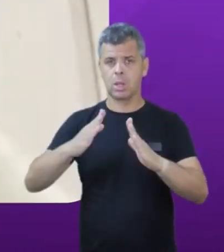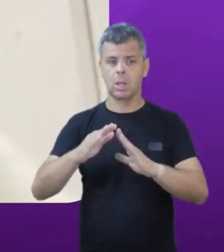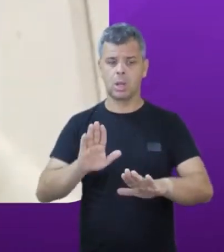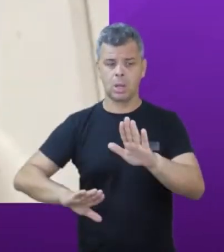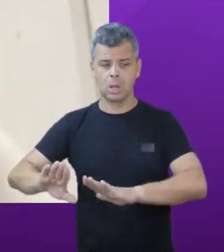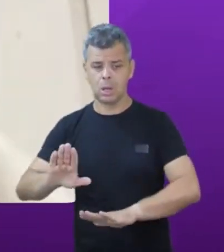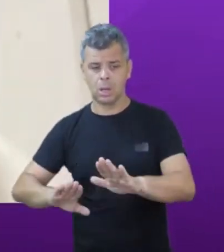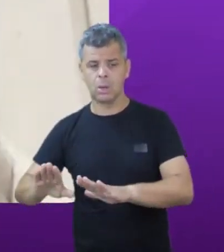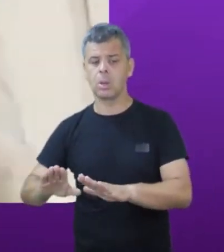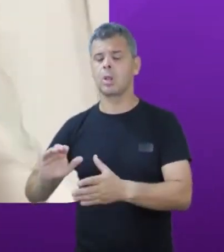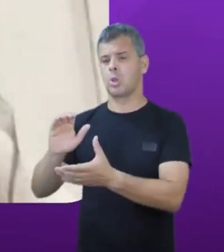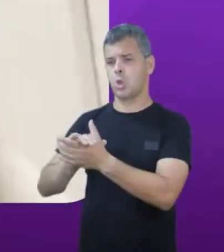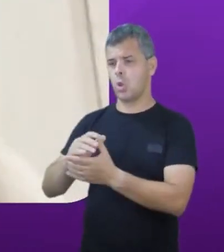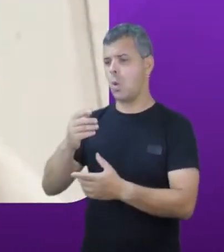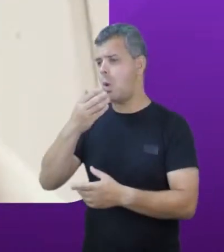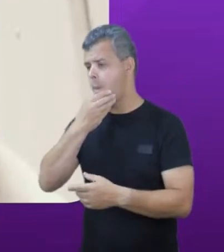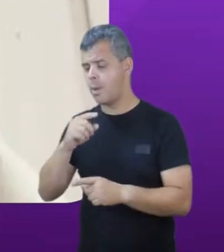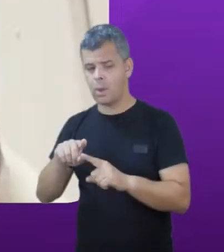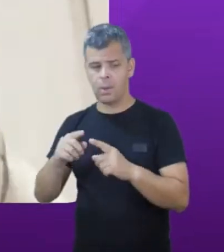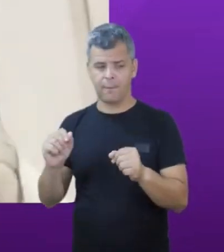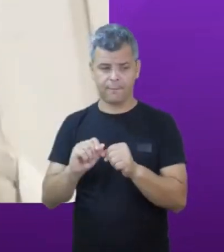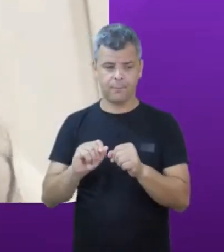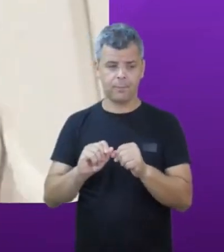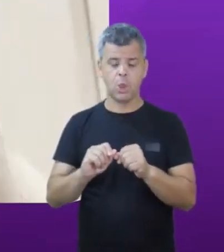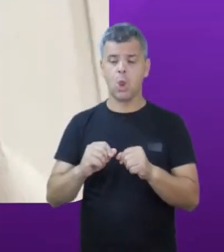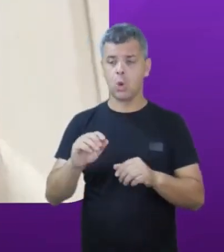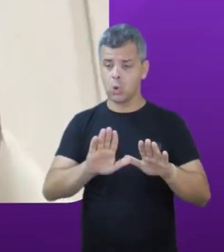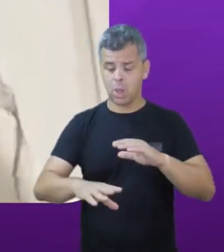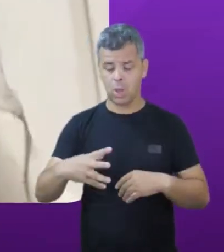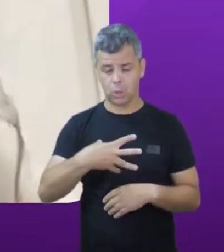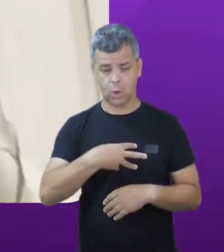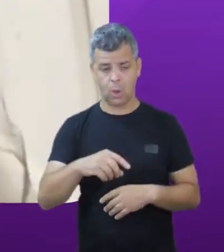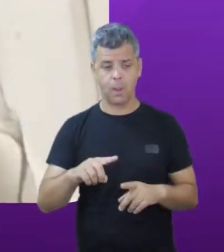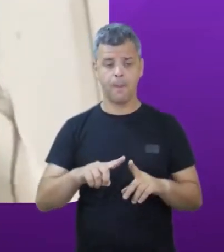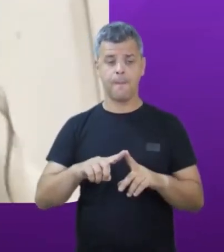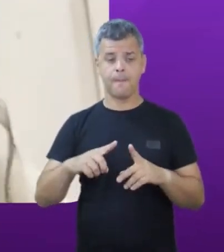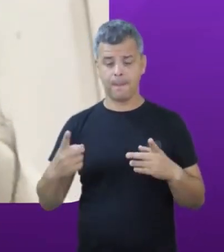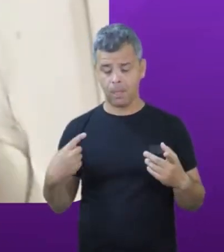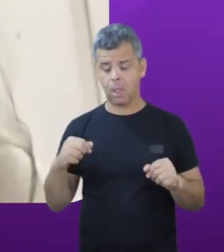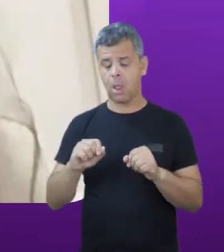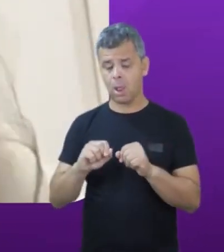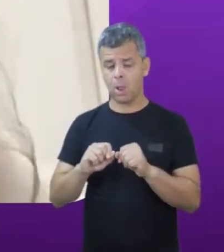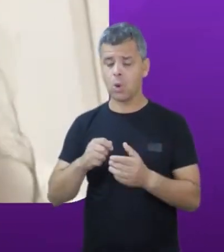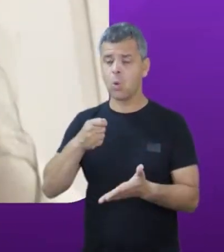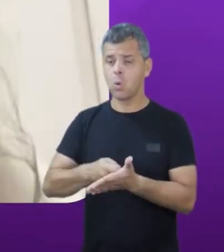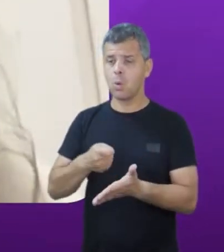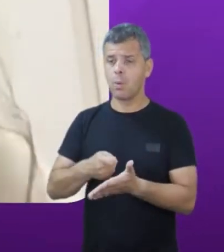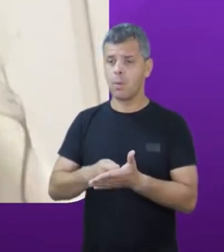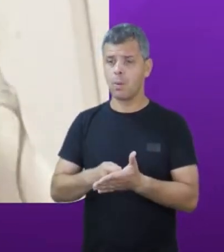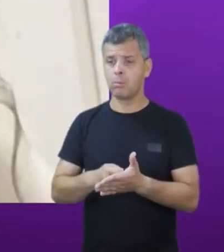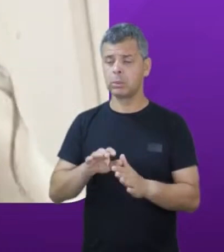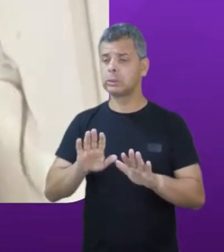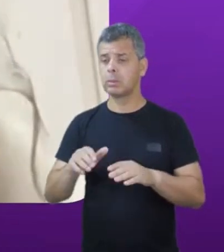cuidado, às vezes, do marido ou de um ente querido, cuidar dos filhos, que muitas vezes é colocado como uma obrigatoriedade apenas da